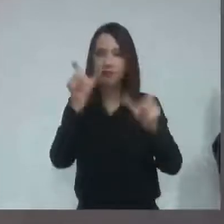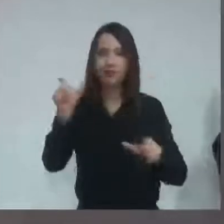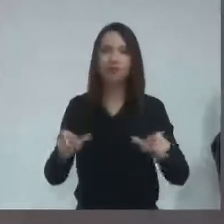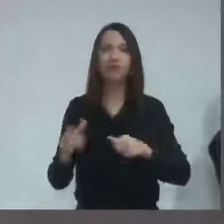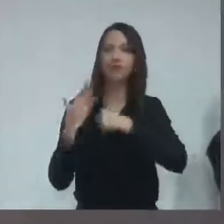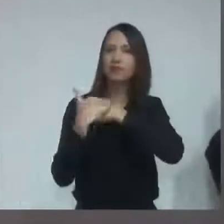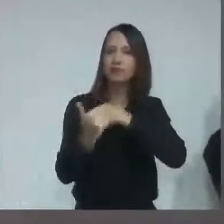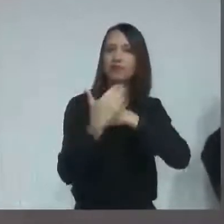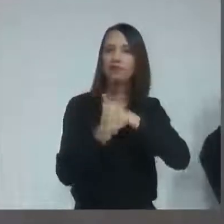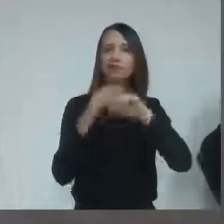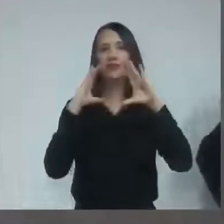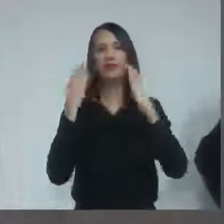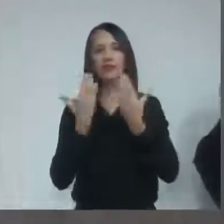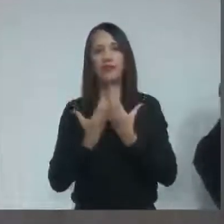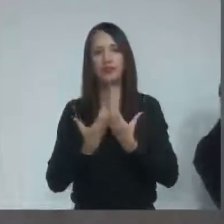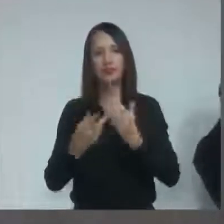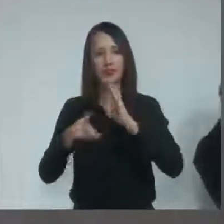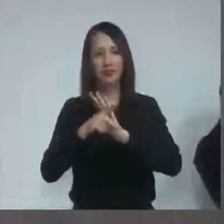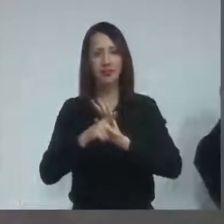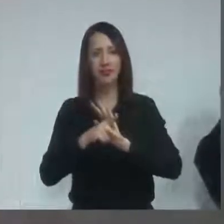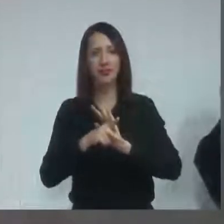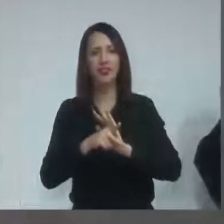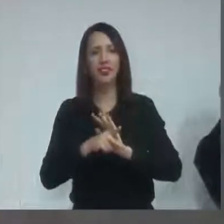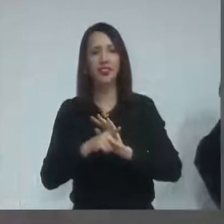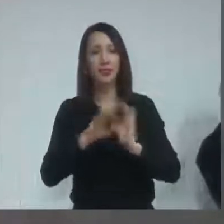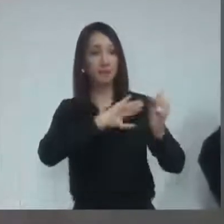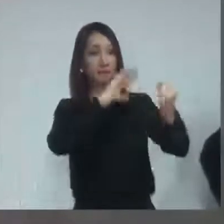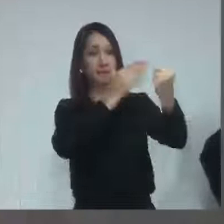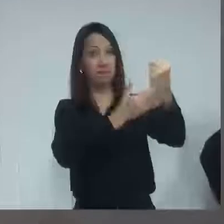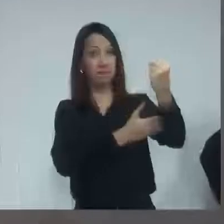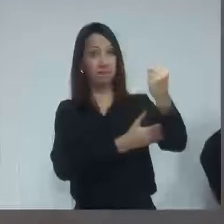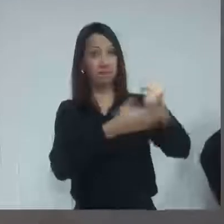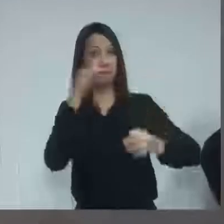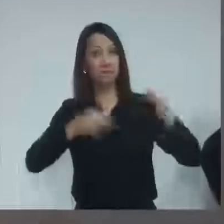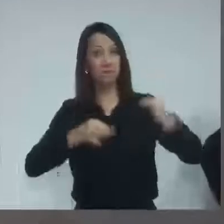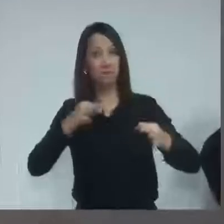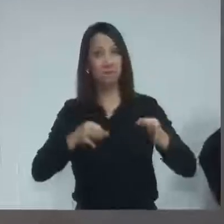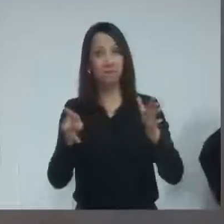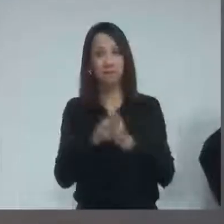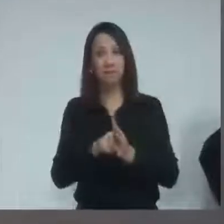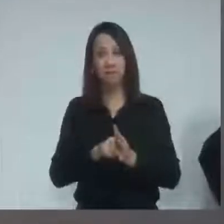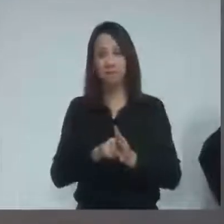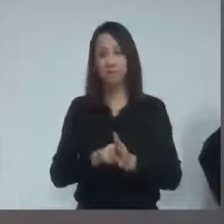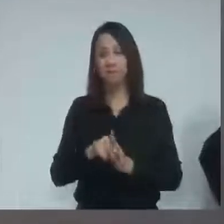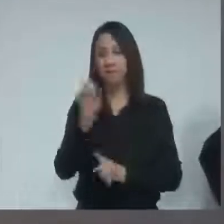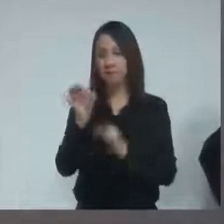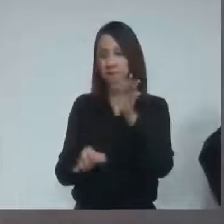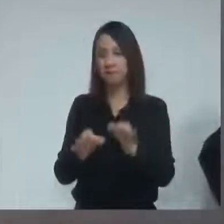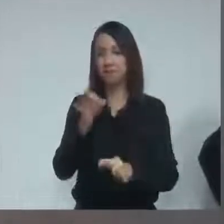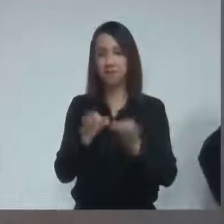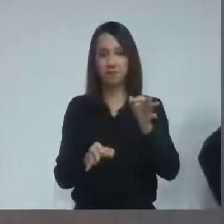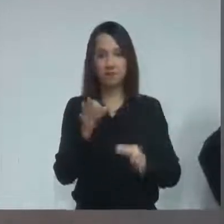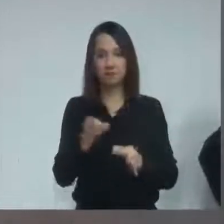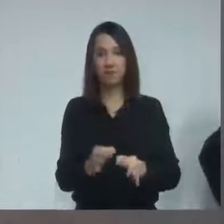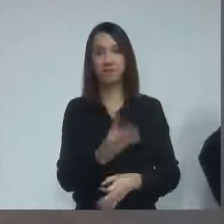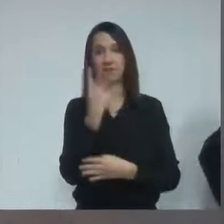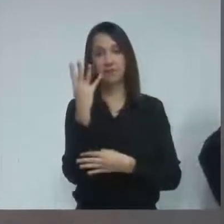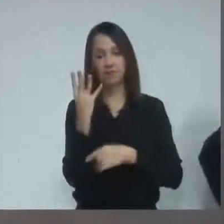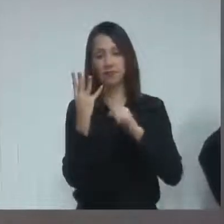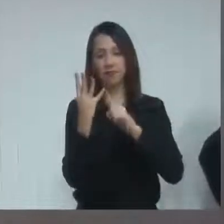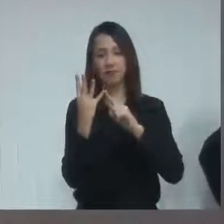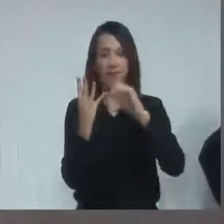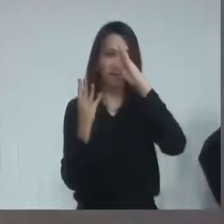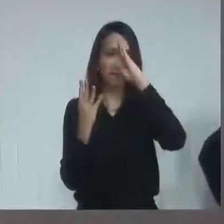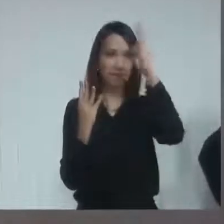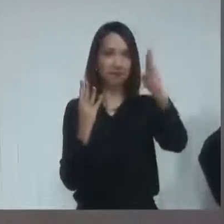a exercer uma função que é típica do Poder Judiciário, que é de julgar. Esse é o quarto papel,